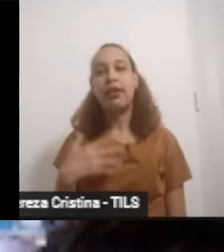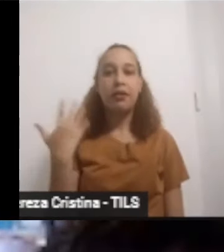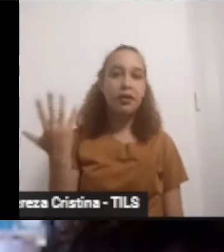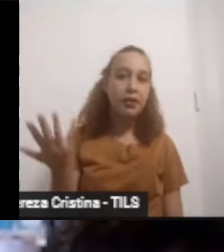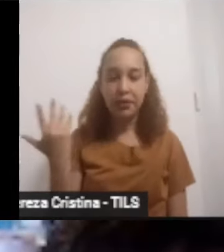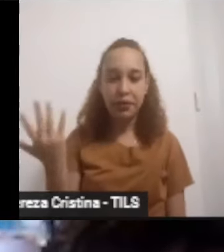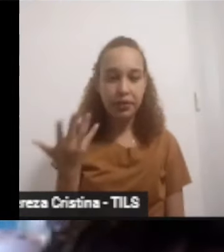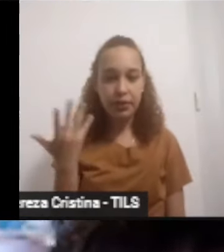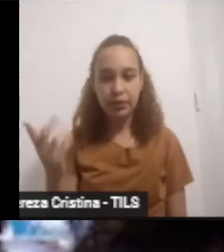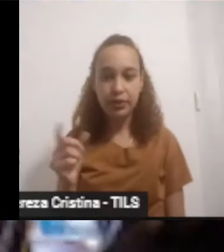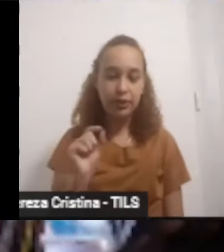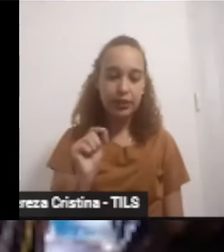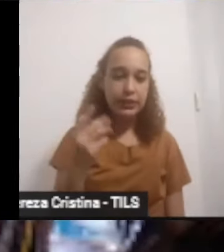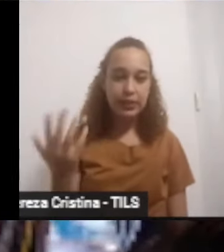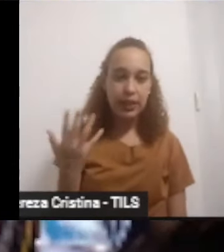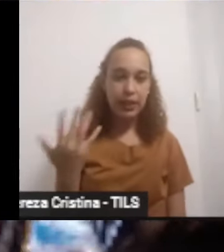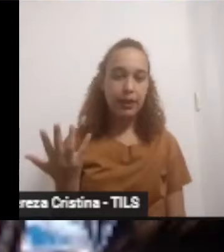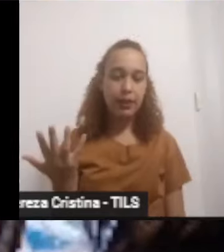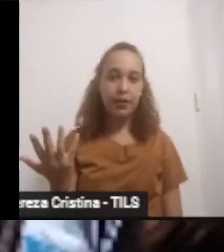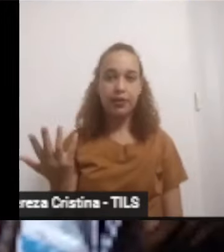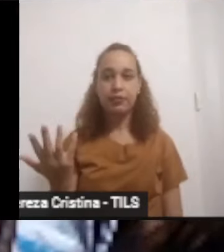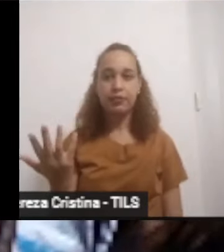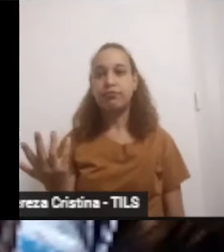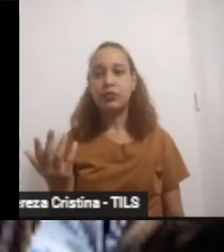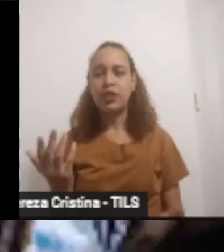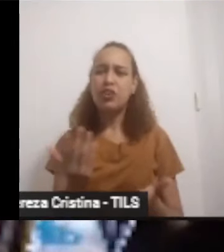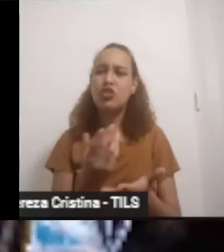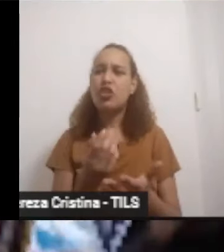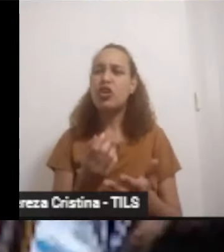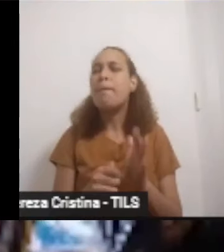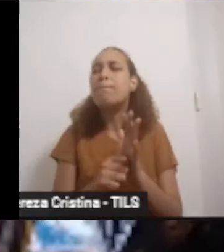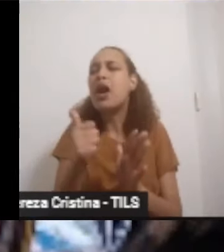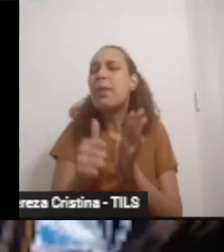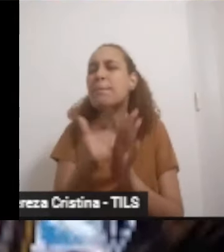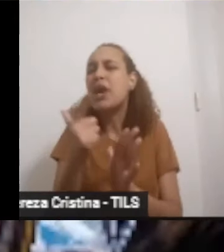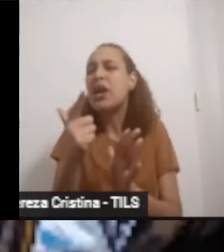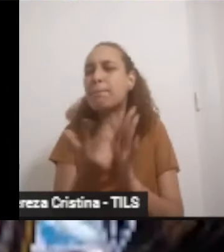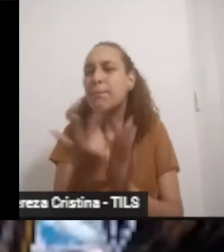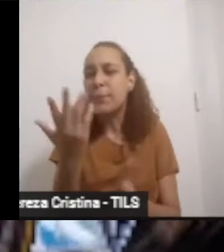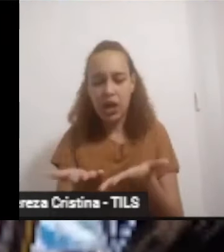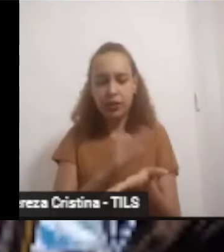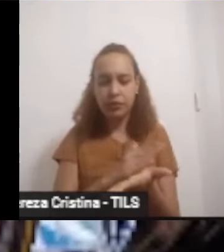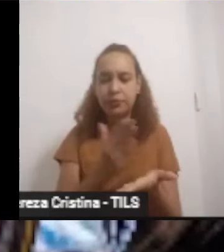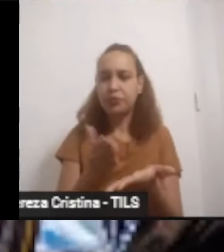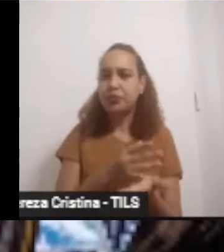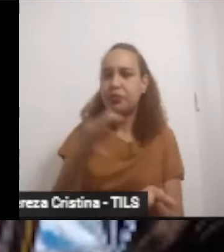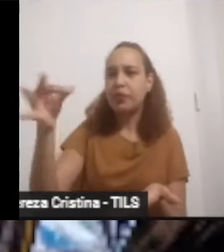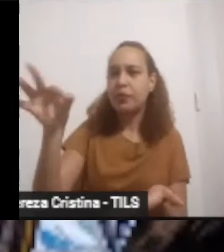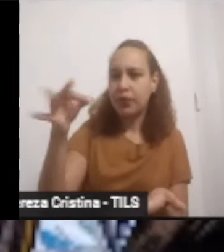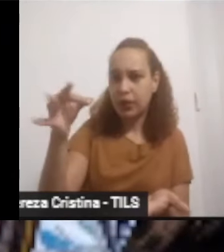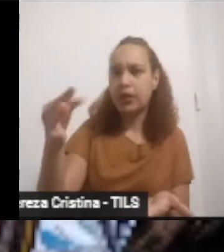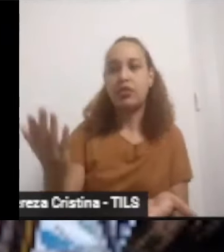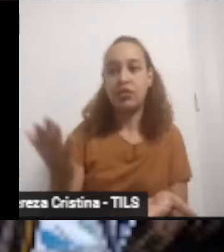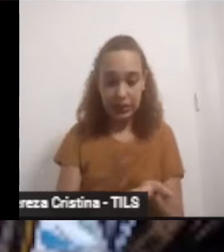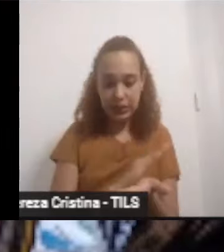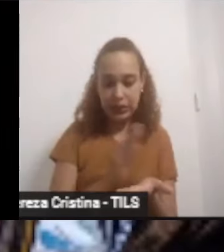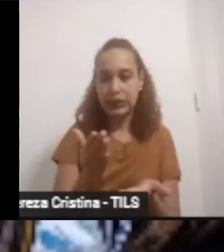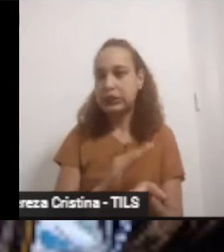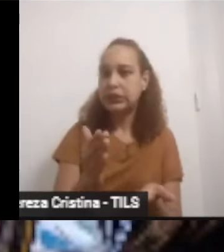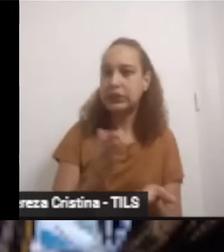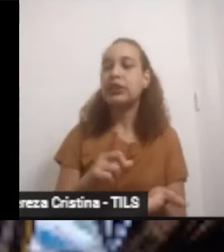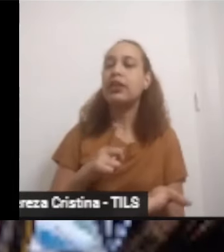nessa falsa guarda. A falsa guarda são as primeiras páginas, né? Aqui ela não é uma guarda mesmo, porque não é a capa dura, mas tem